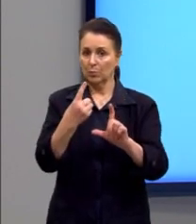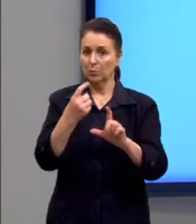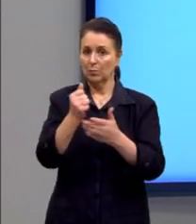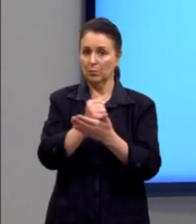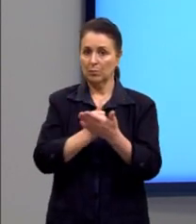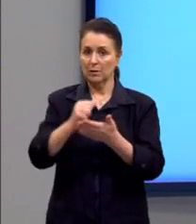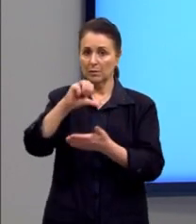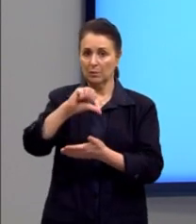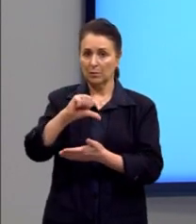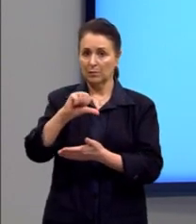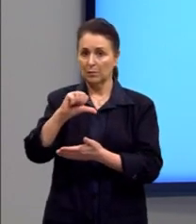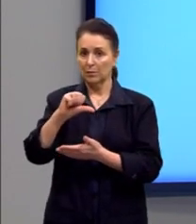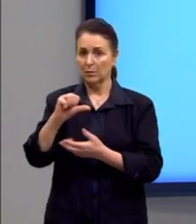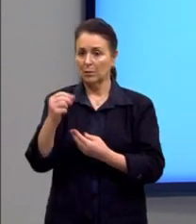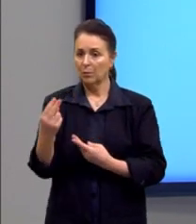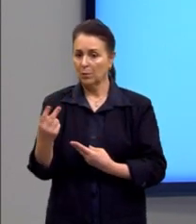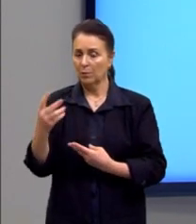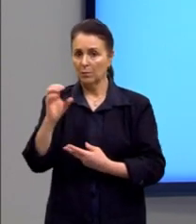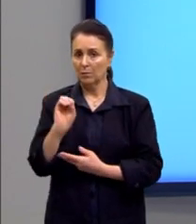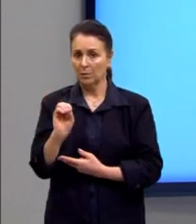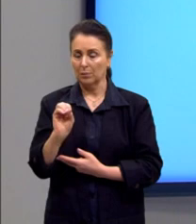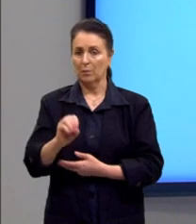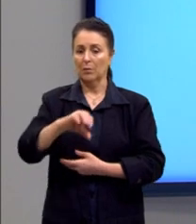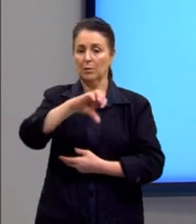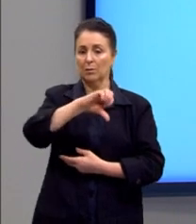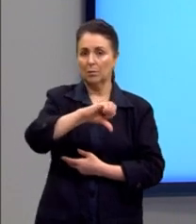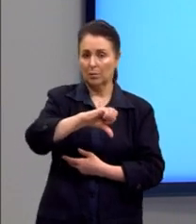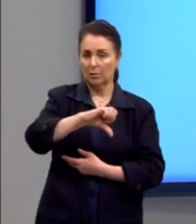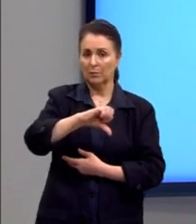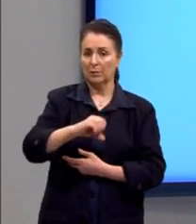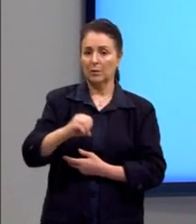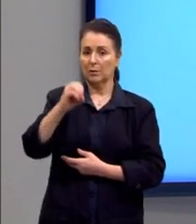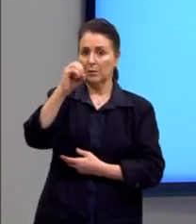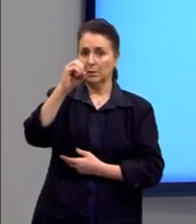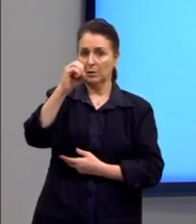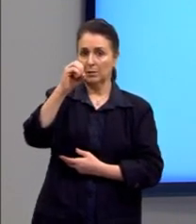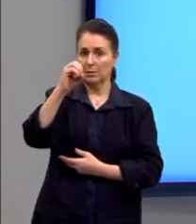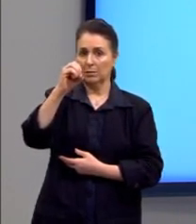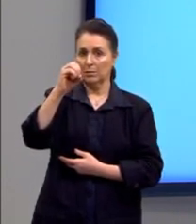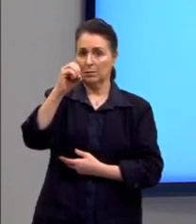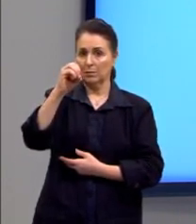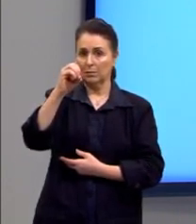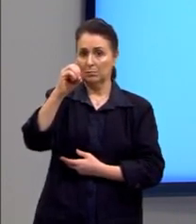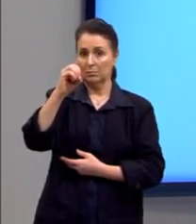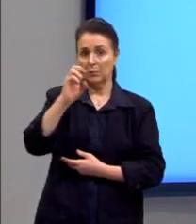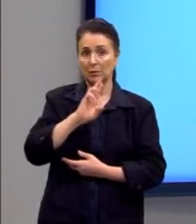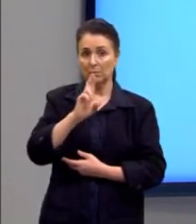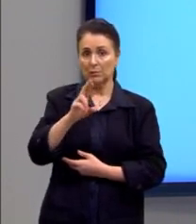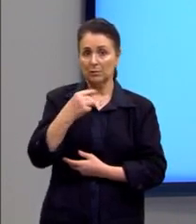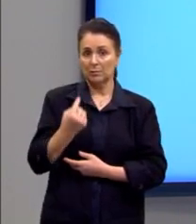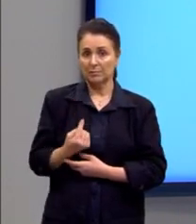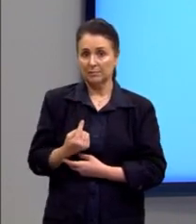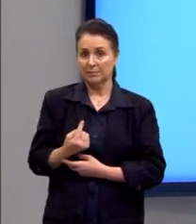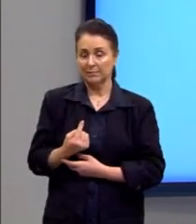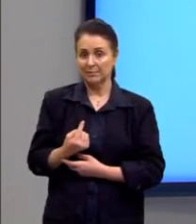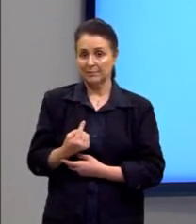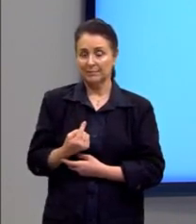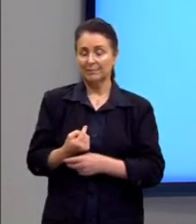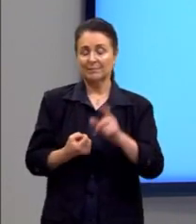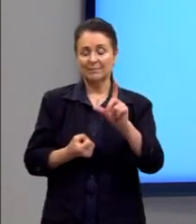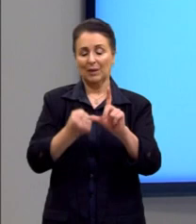0 por quê Porque 9 elevado a zero é igual a um resolvendo o nosso